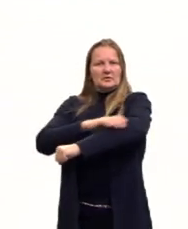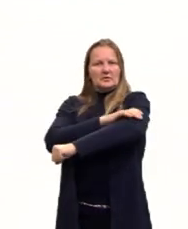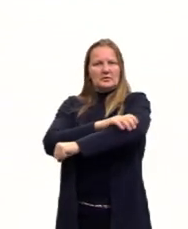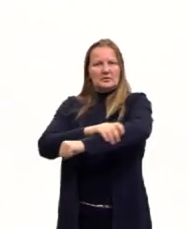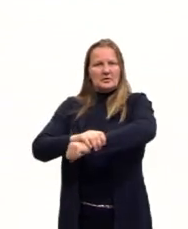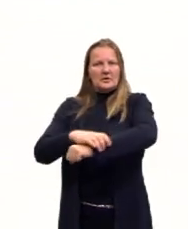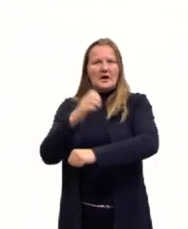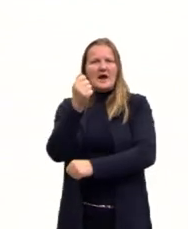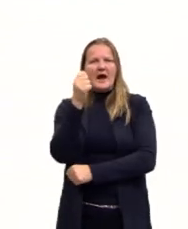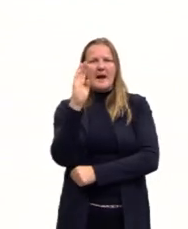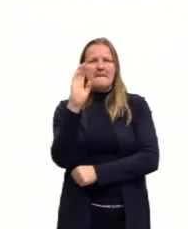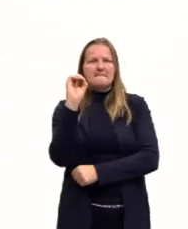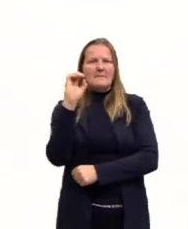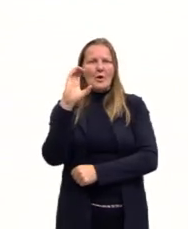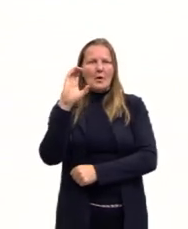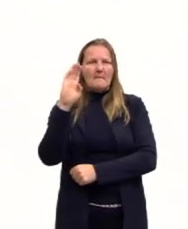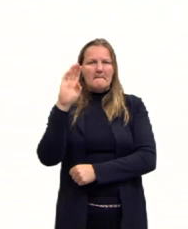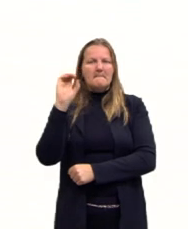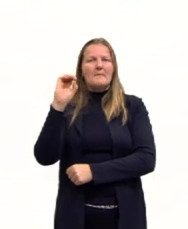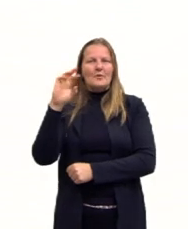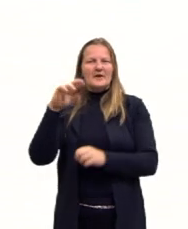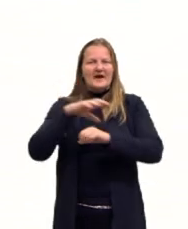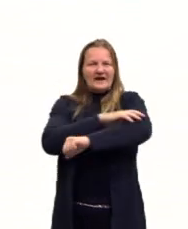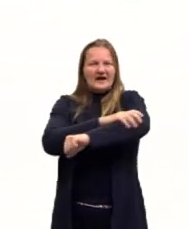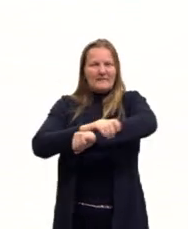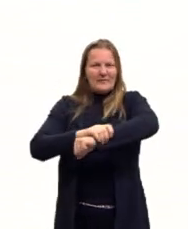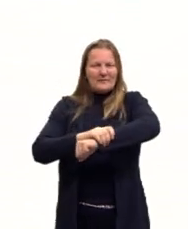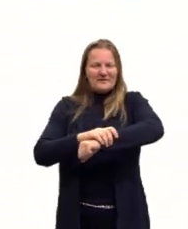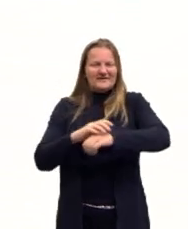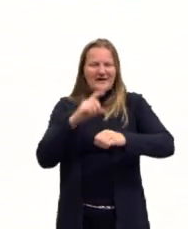só muito bem está estudando né